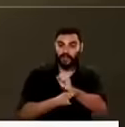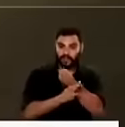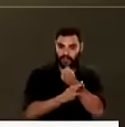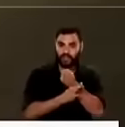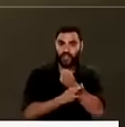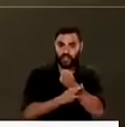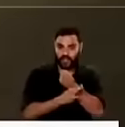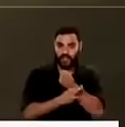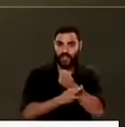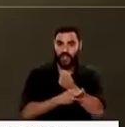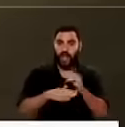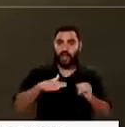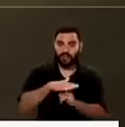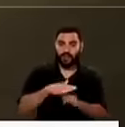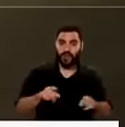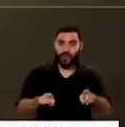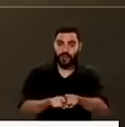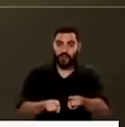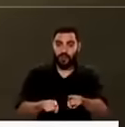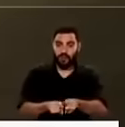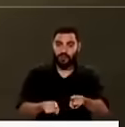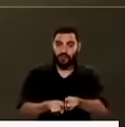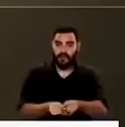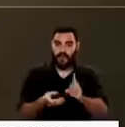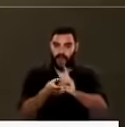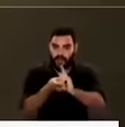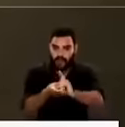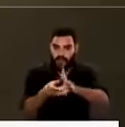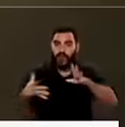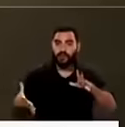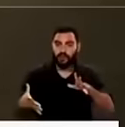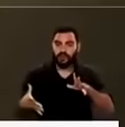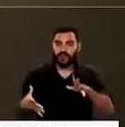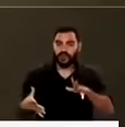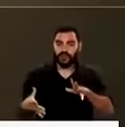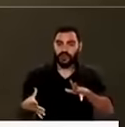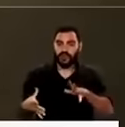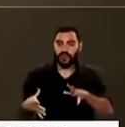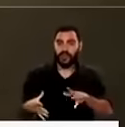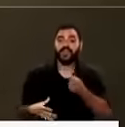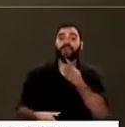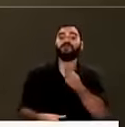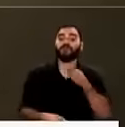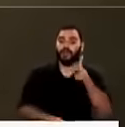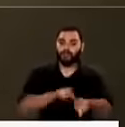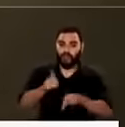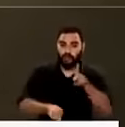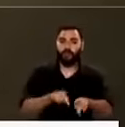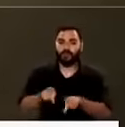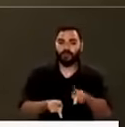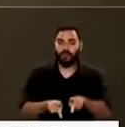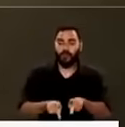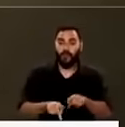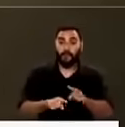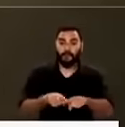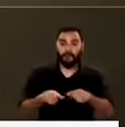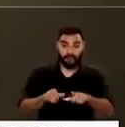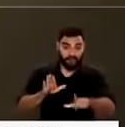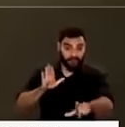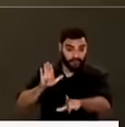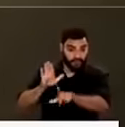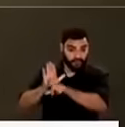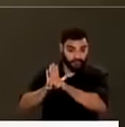instituições, o regime democrático e a vontade popular, pois a Constituição Federal